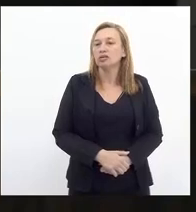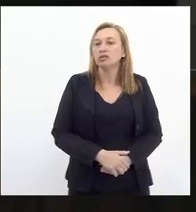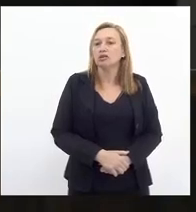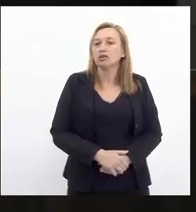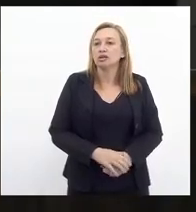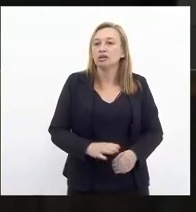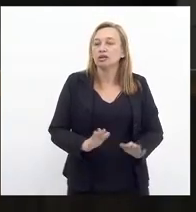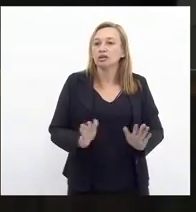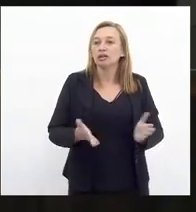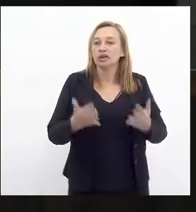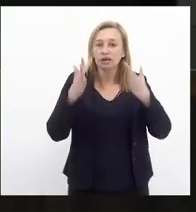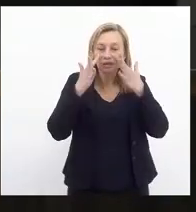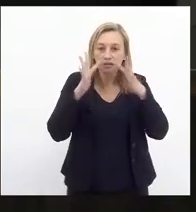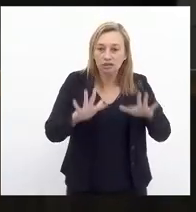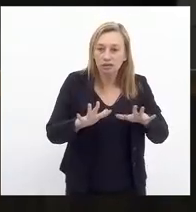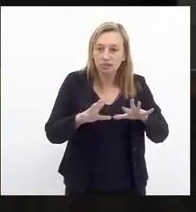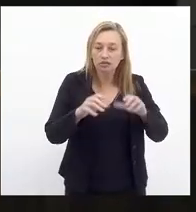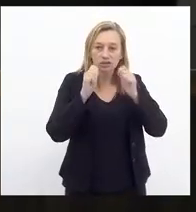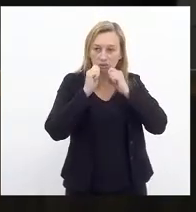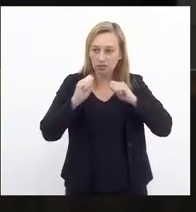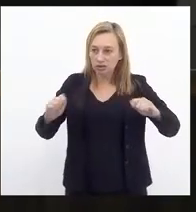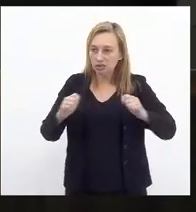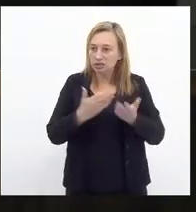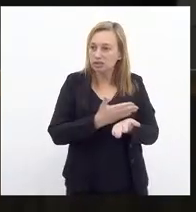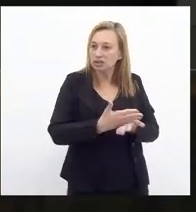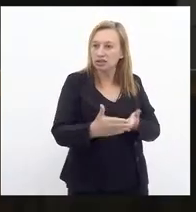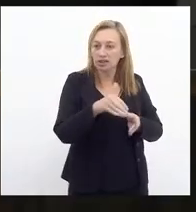votação atenção Assessoria estamos